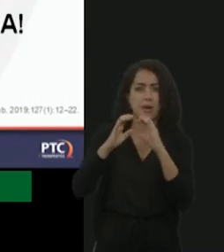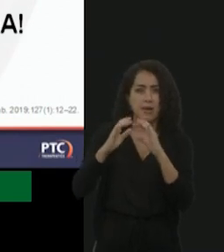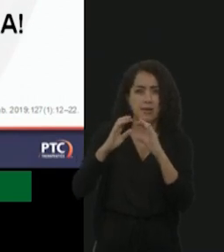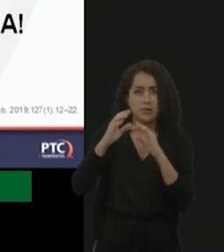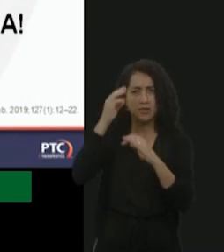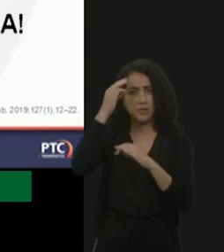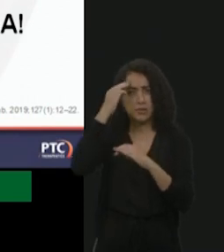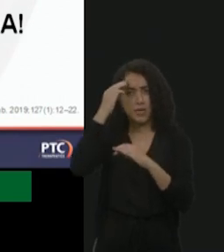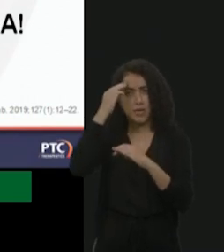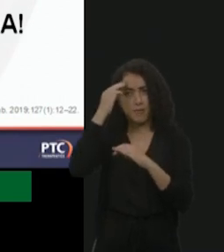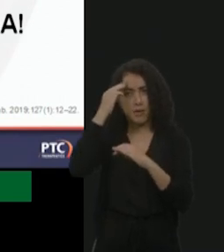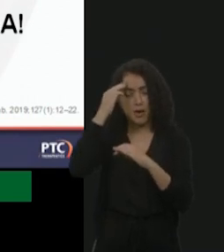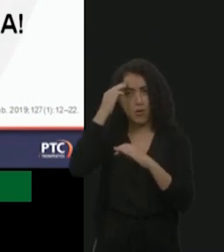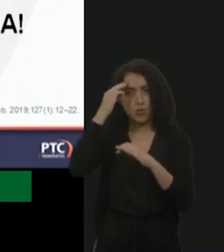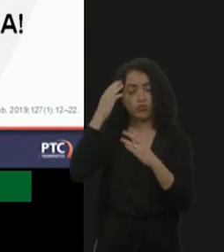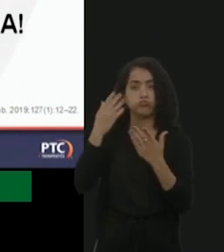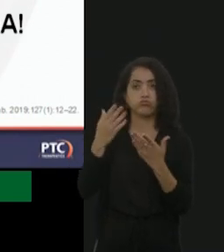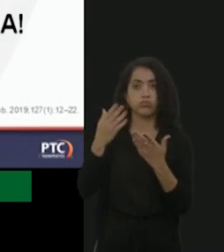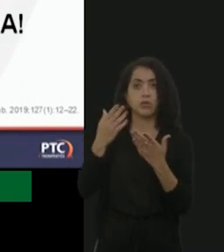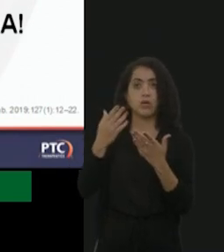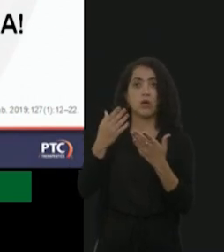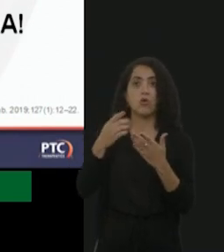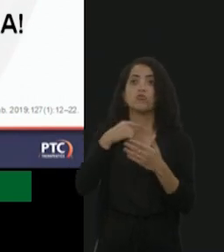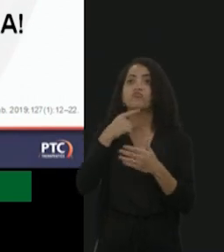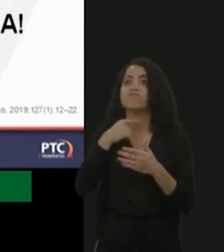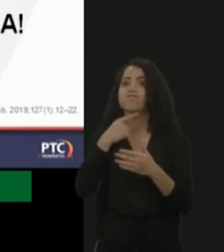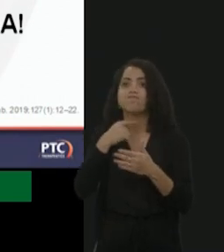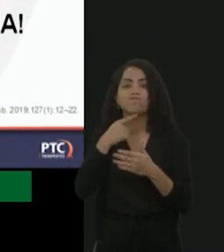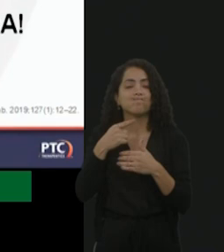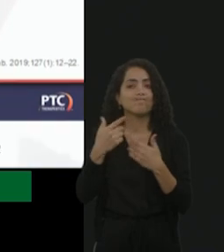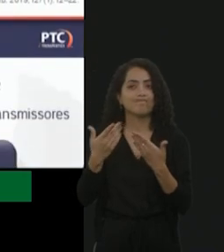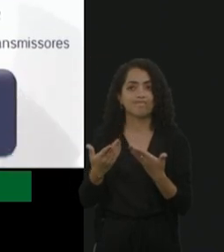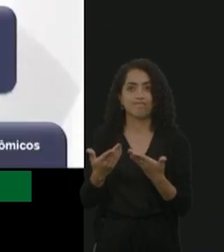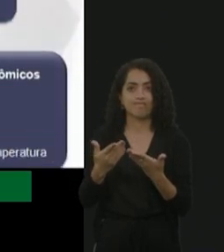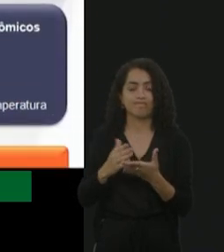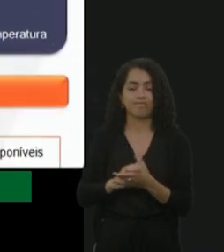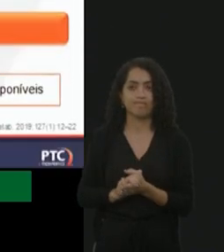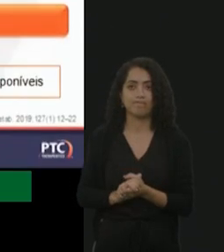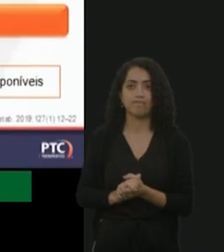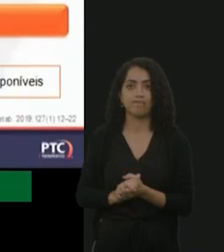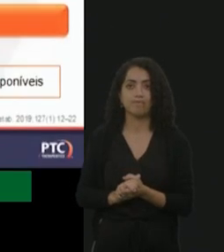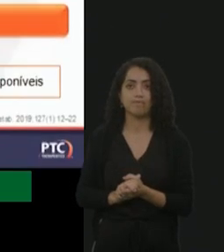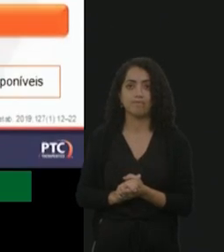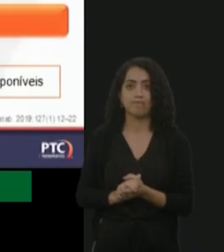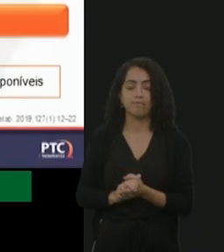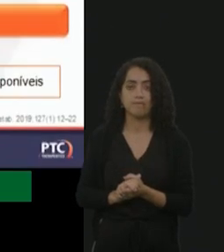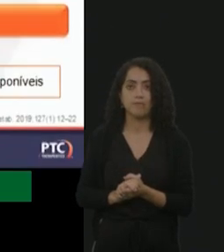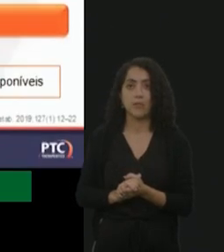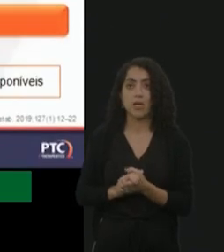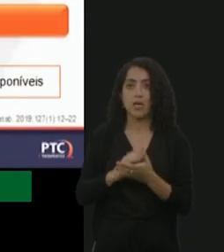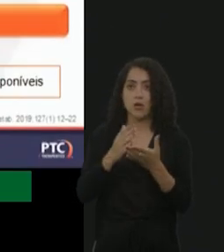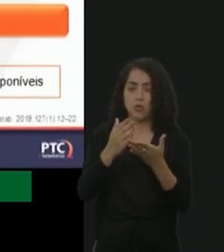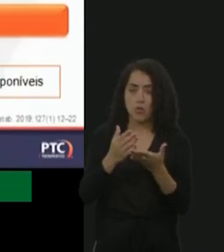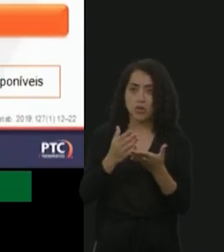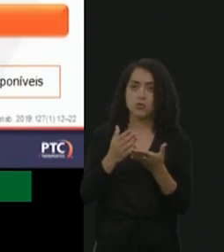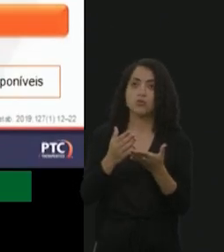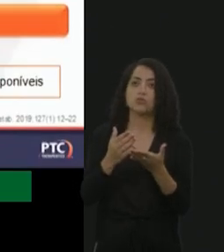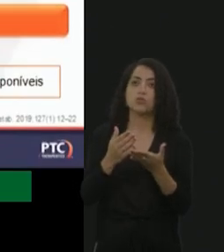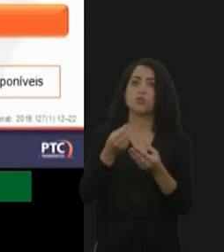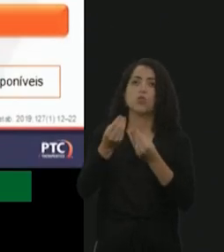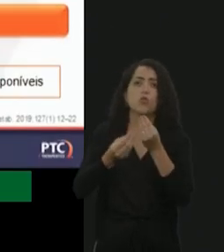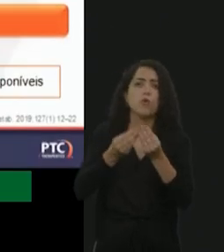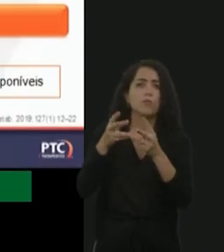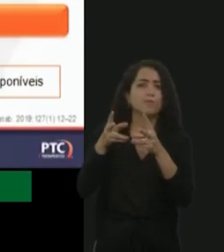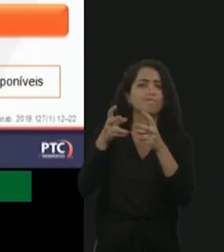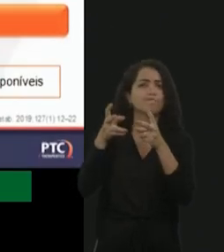vezes fica com diagnóstico errado ou sem diagnóstico nessa condição. Tá? Então, quando suspeitar, né, a gente costuma falar de